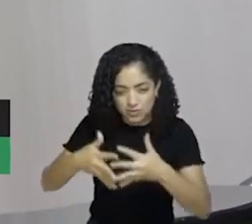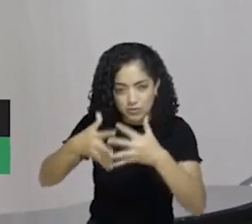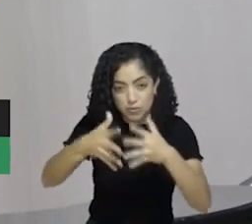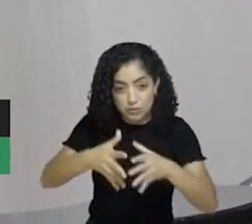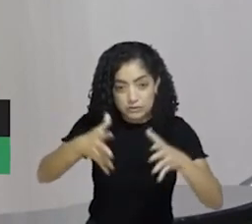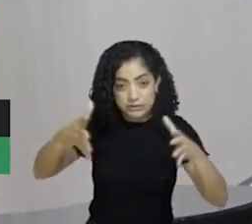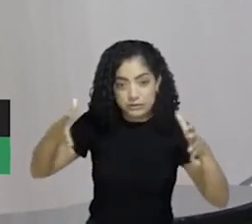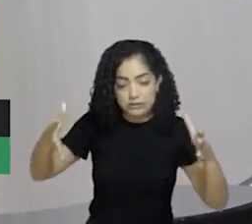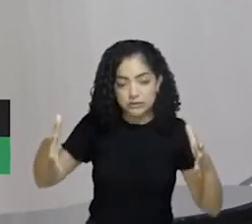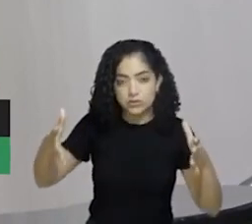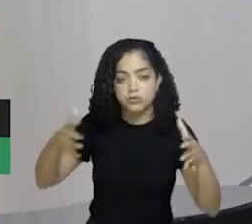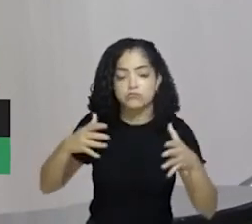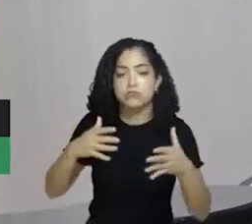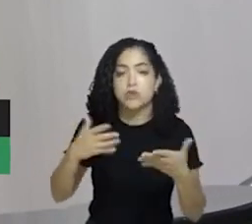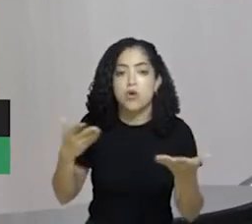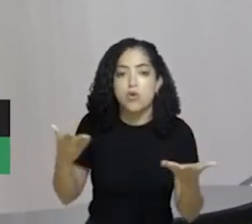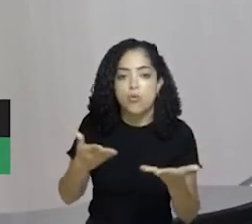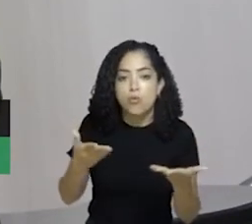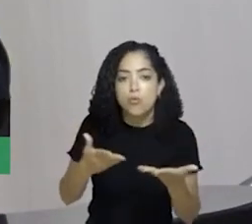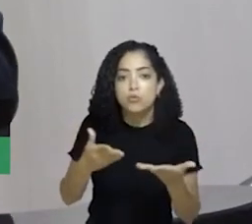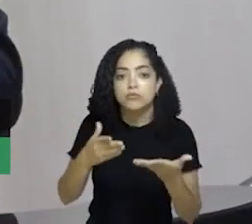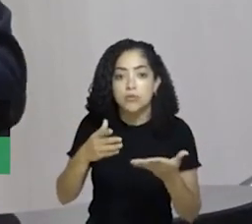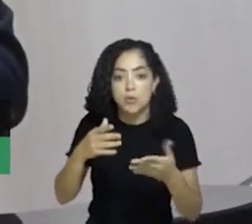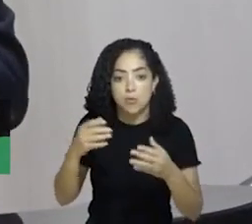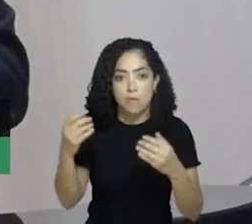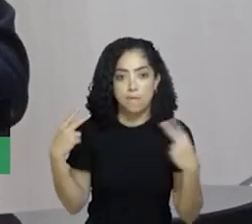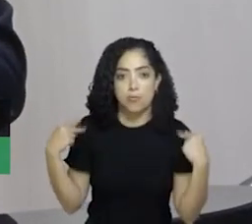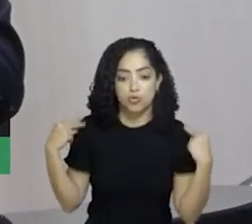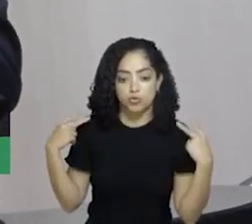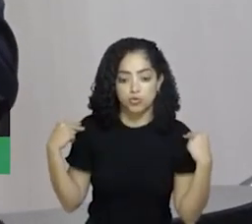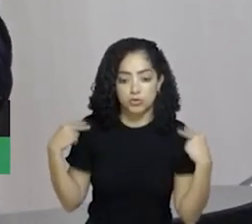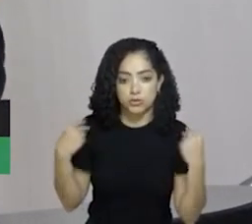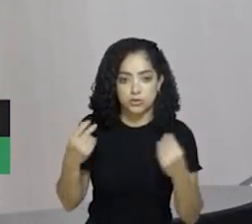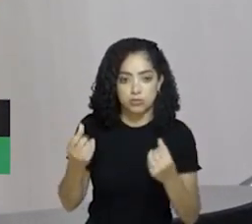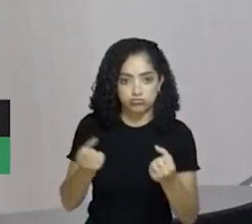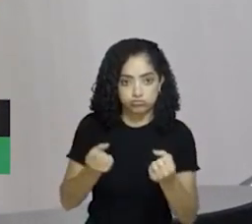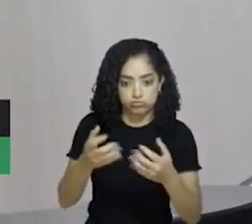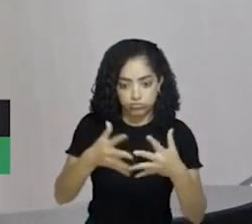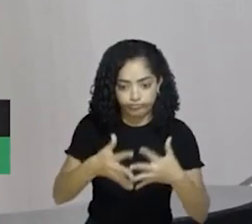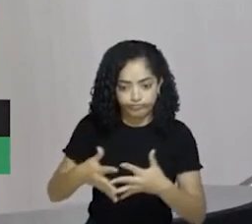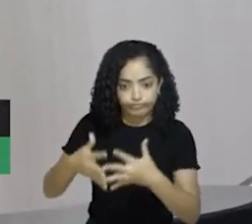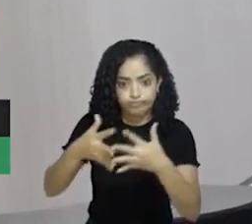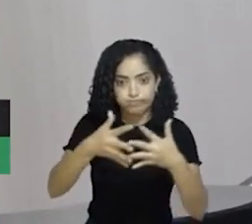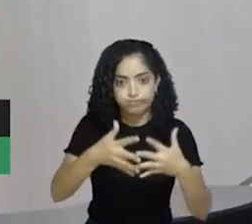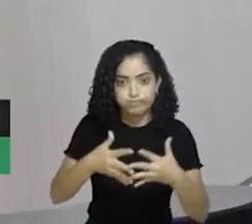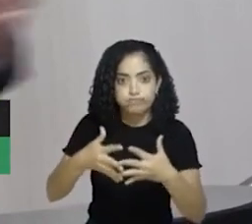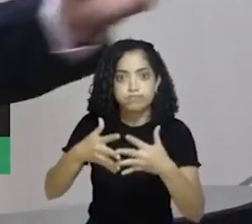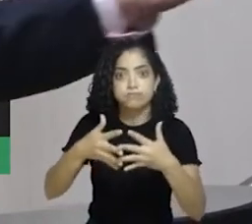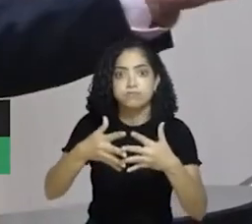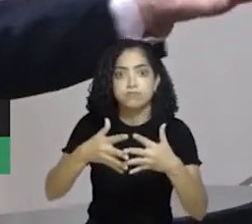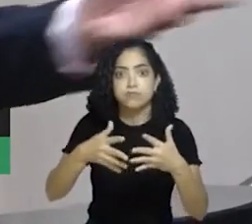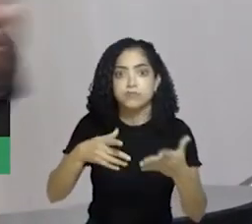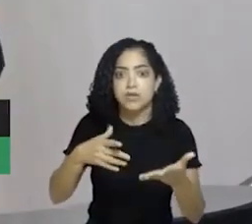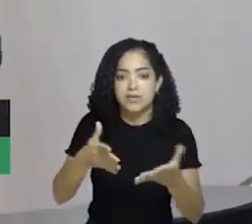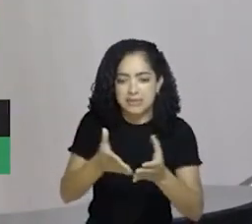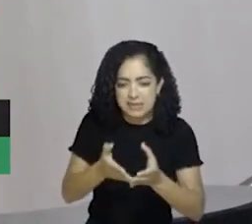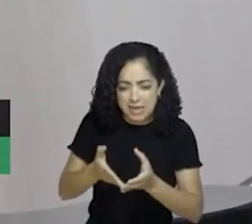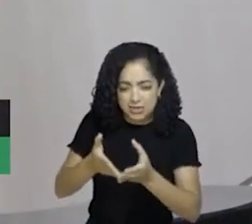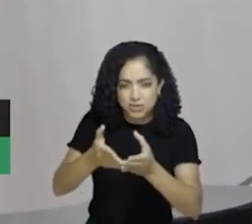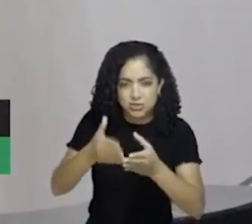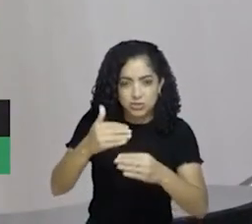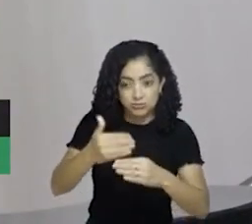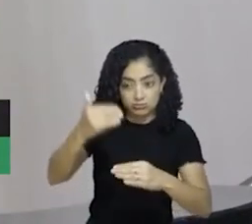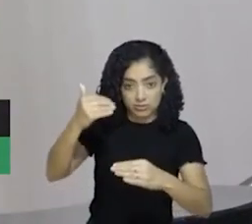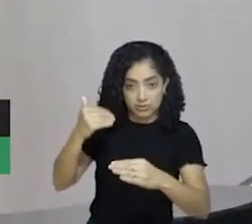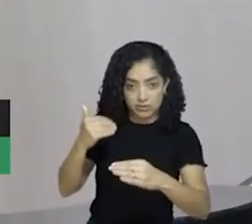Se não fosse a perícia do motorista que estava transportando um iate tinha levado iate tinha derrubado tudo